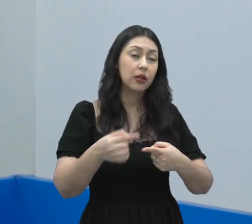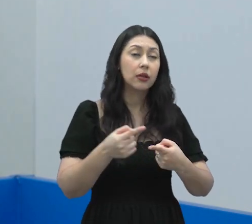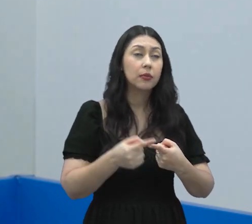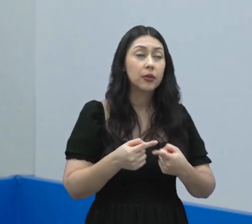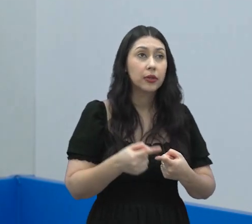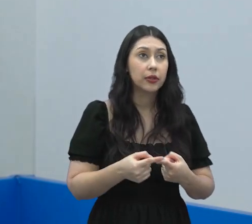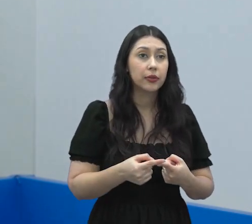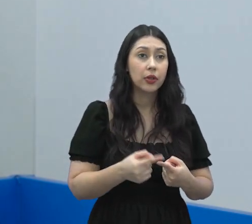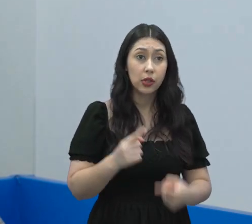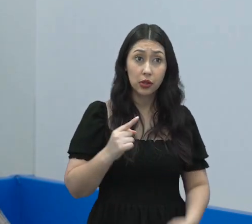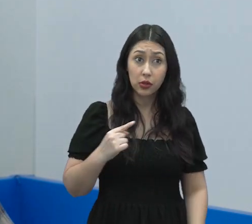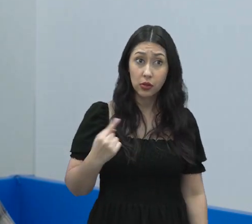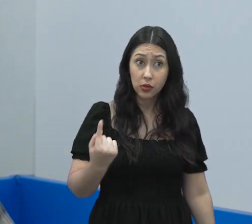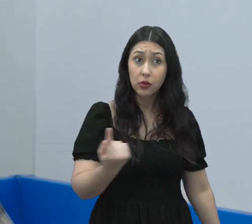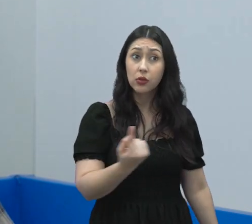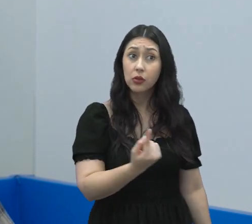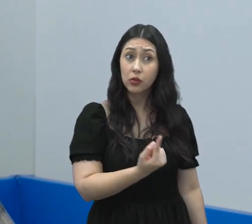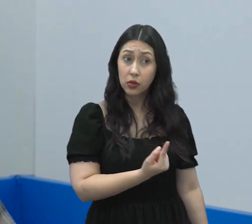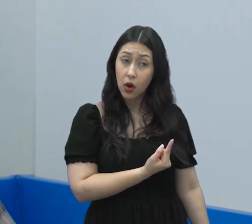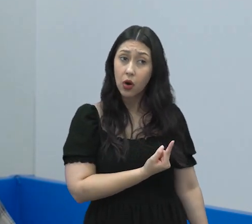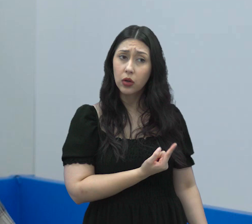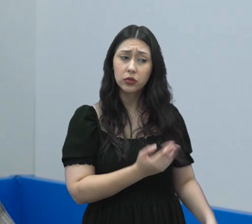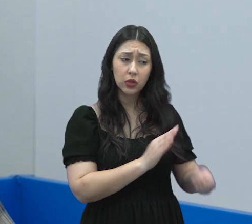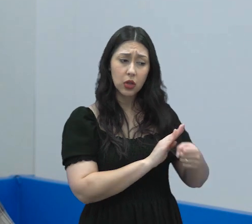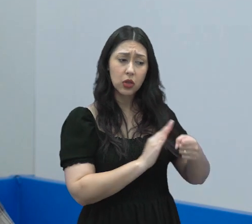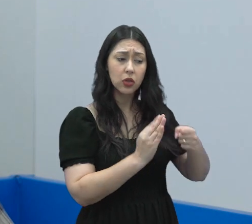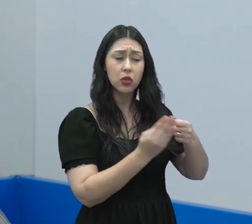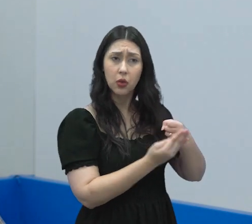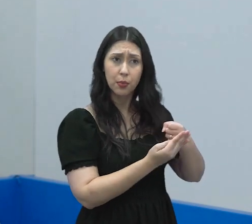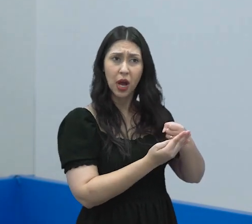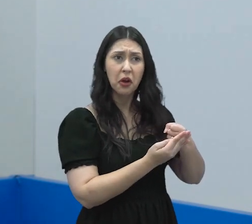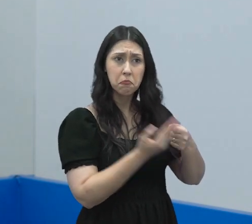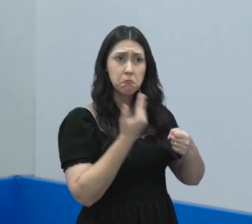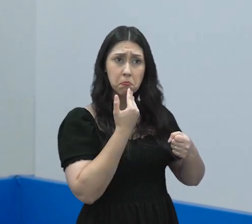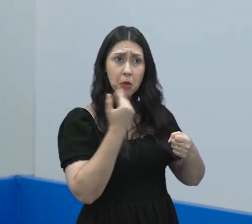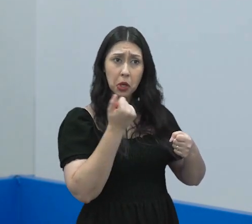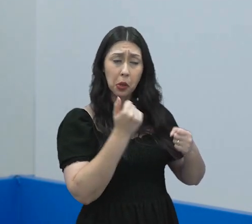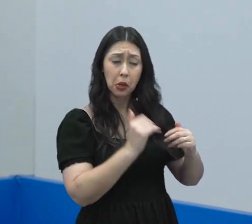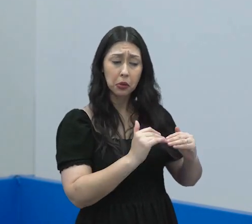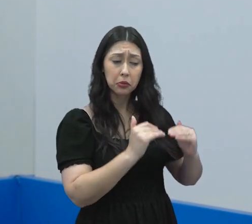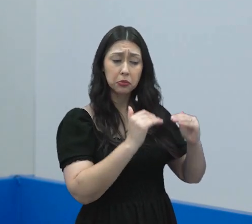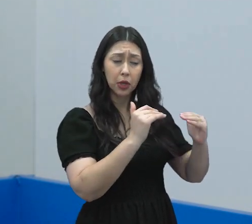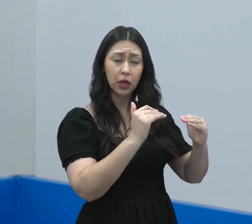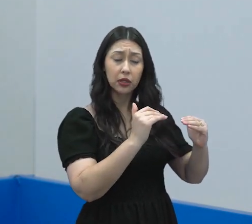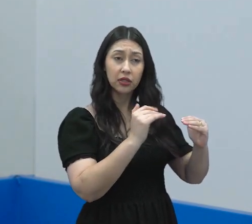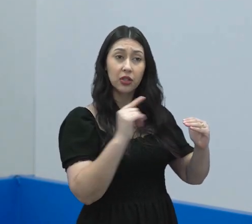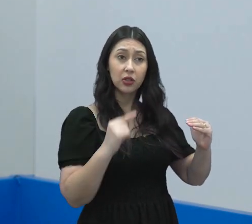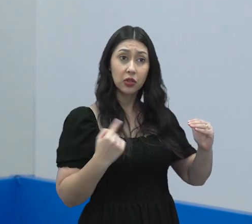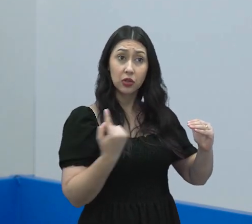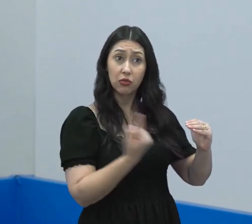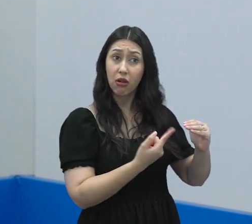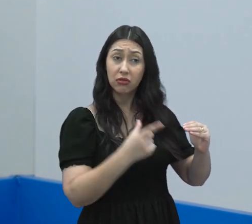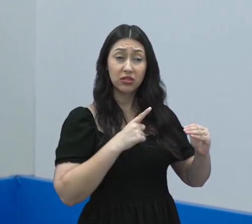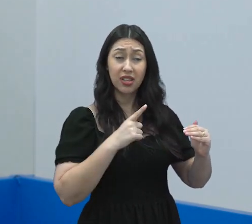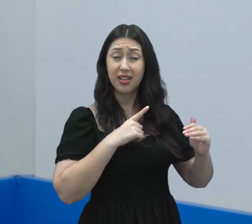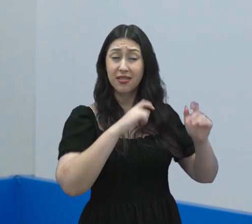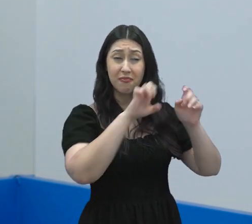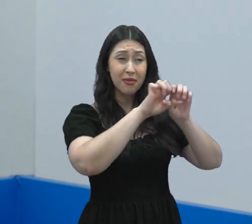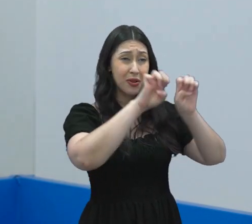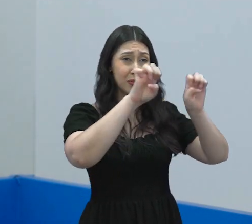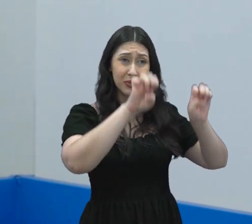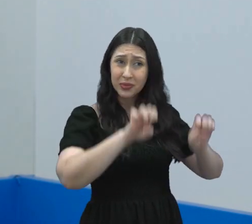porque nós que estamos em bairros mais favorecidos, nós temos lá toda